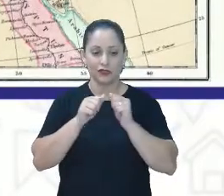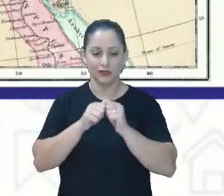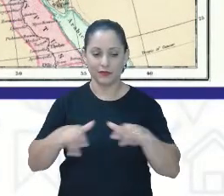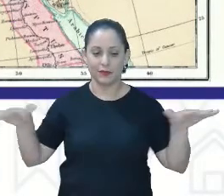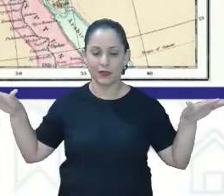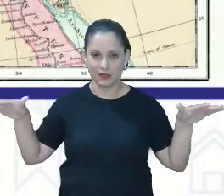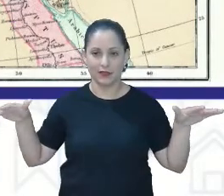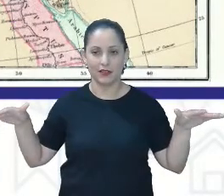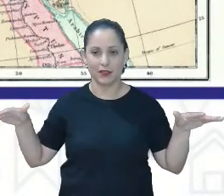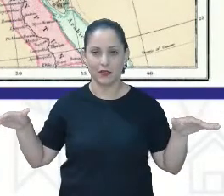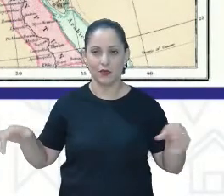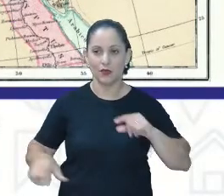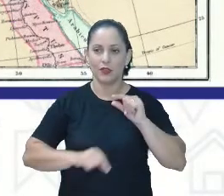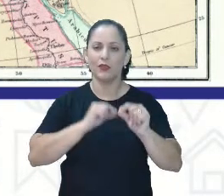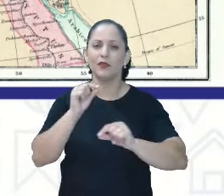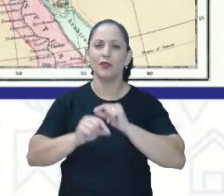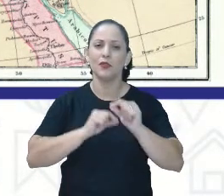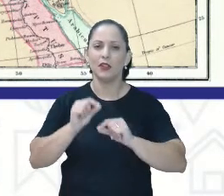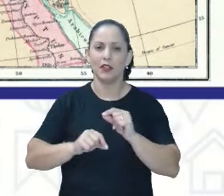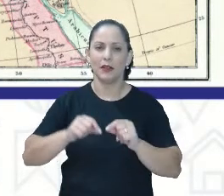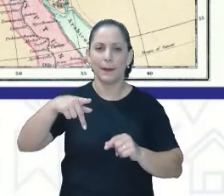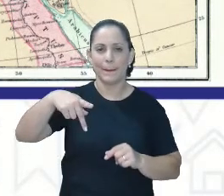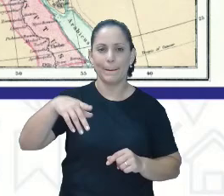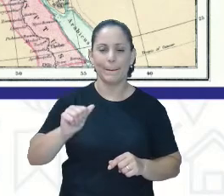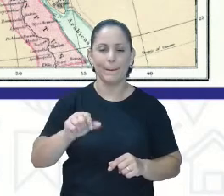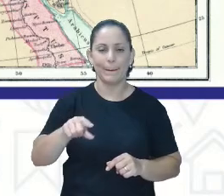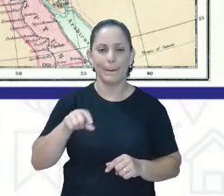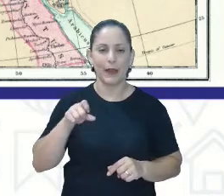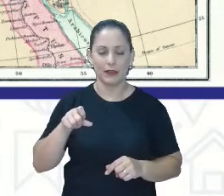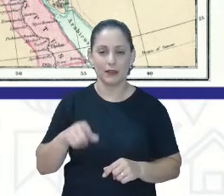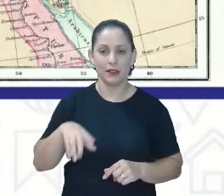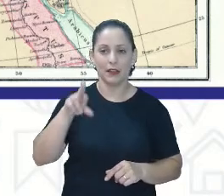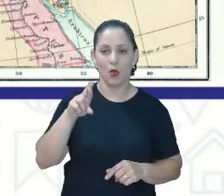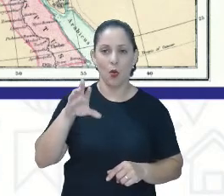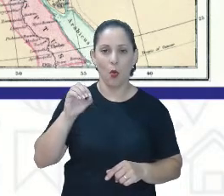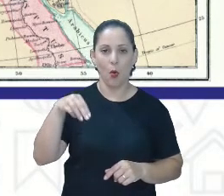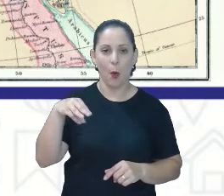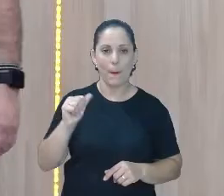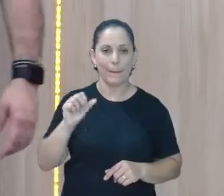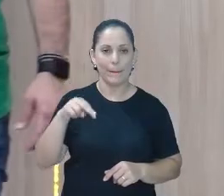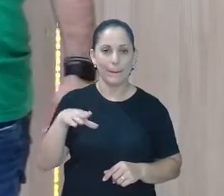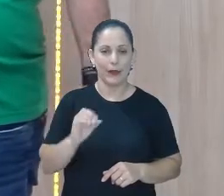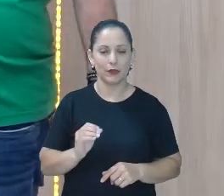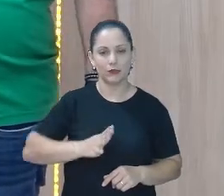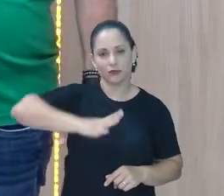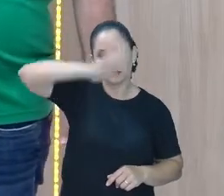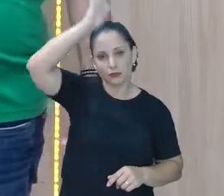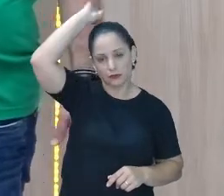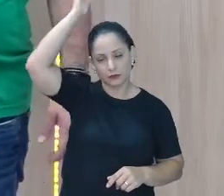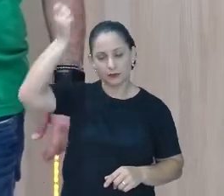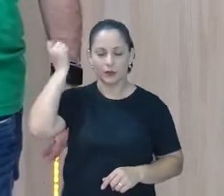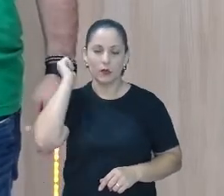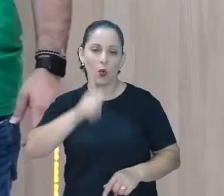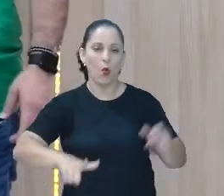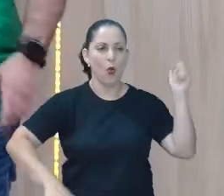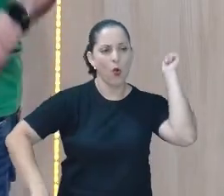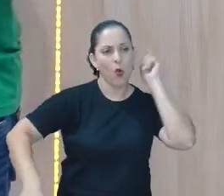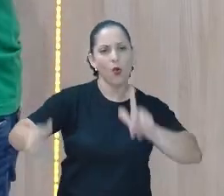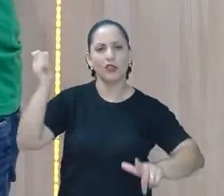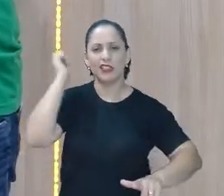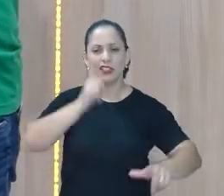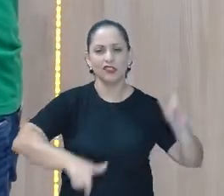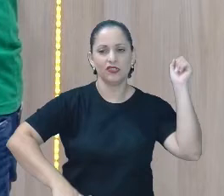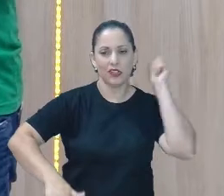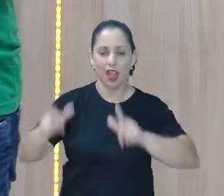expansão, que se chama de Pax Romana, ou Paz Romana. Por quê? Nesse momento aqui que Roma conquistou o máximo do que podia